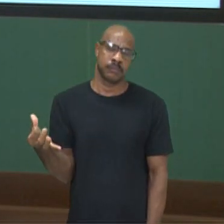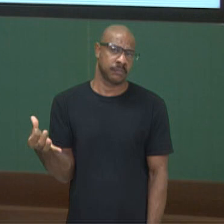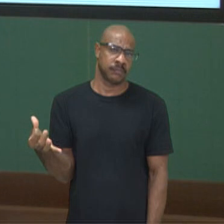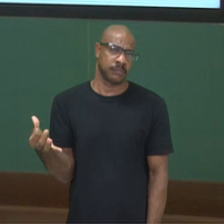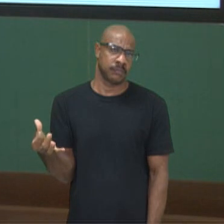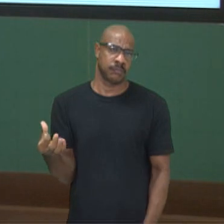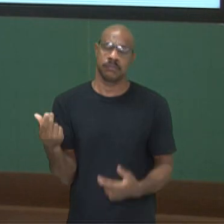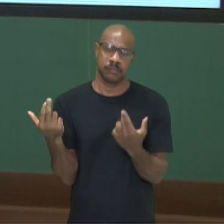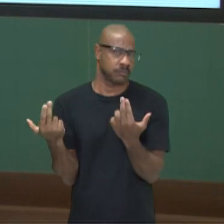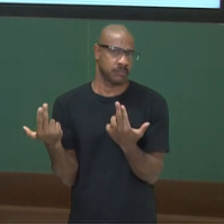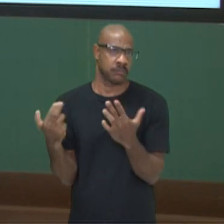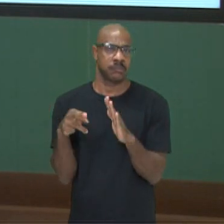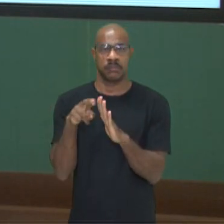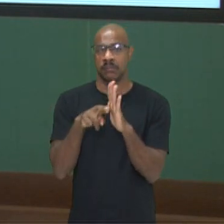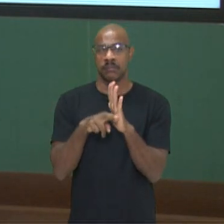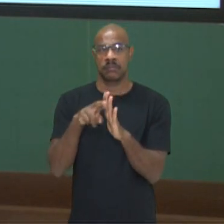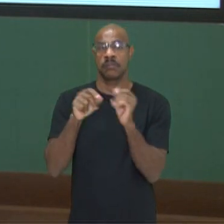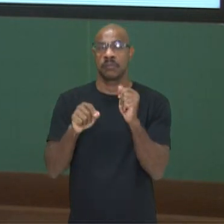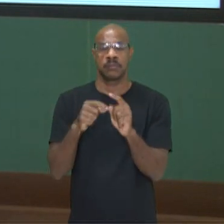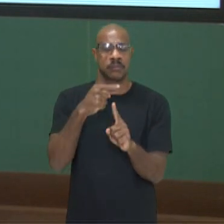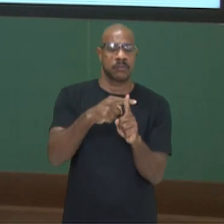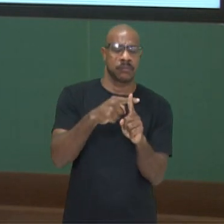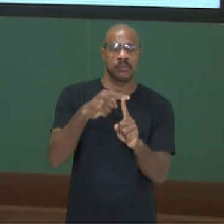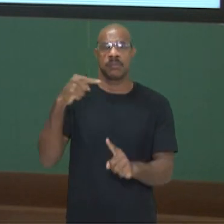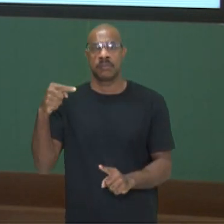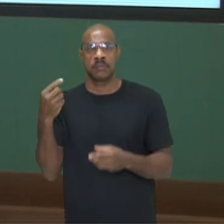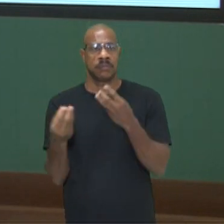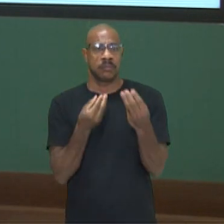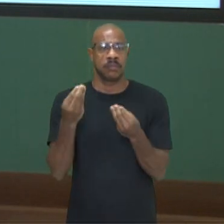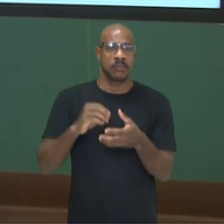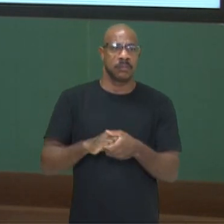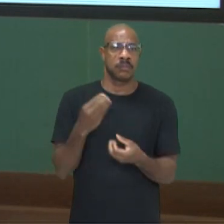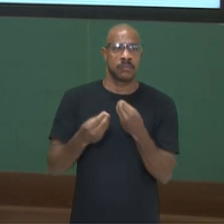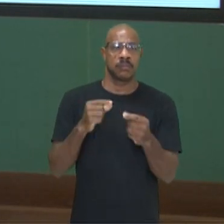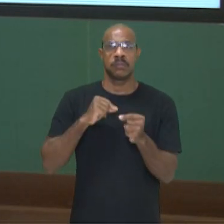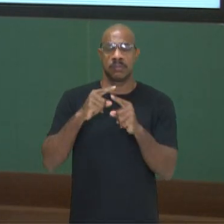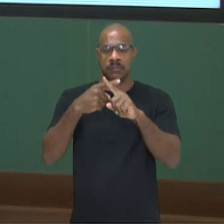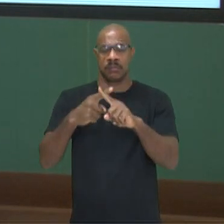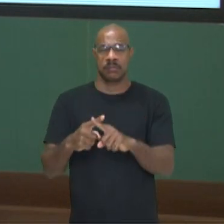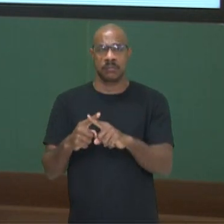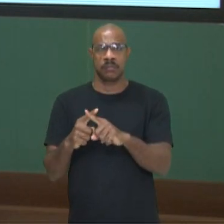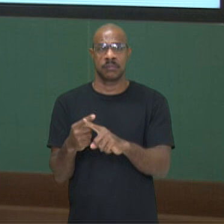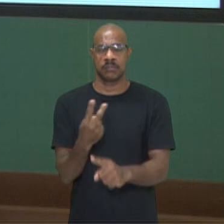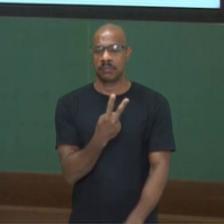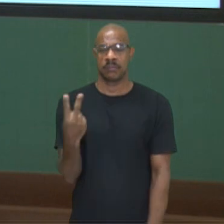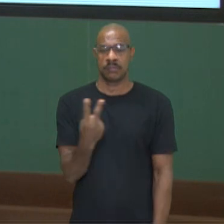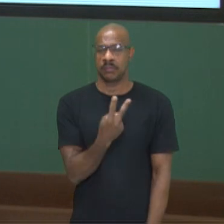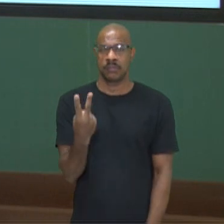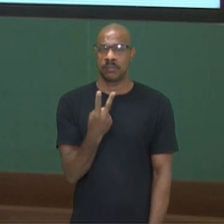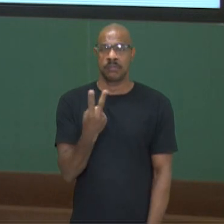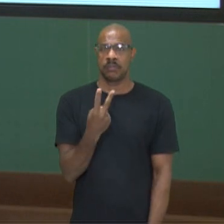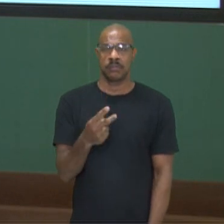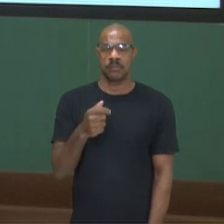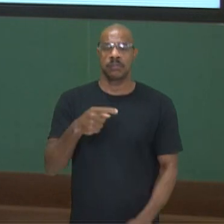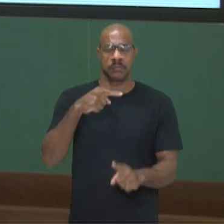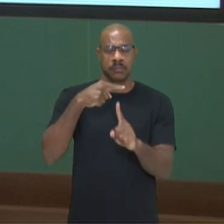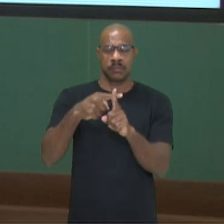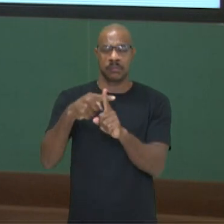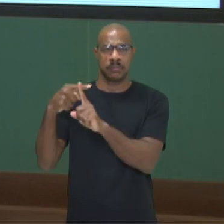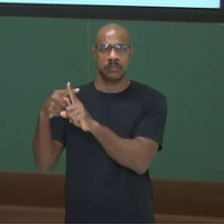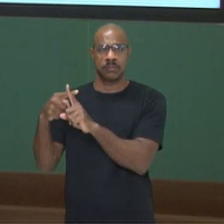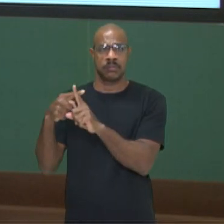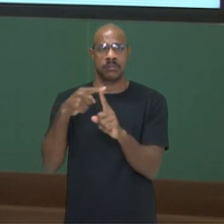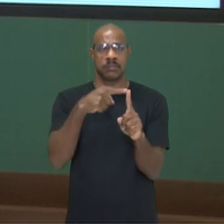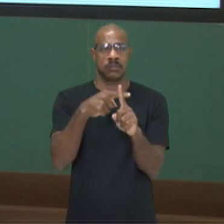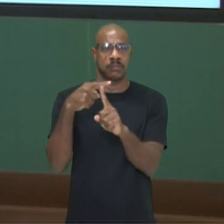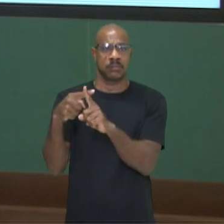fazer a regrinha do sinal. Como você está multiplicando dois valores positivos, mais